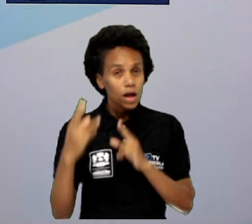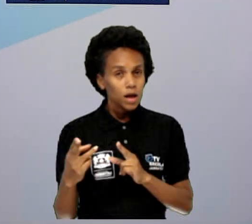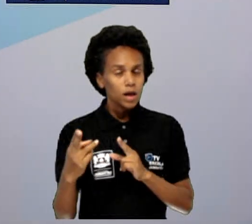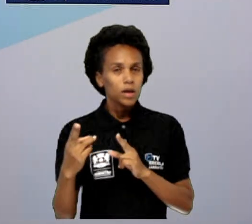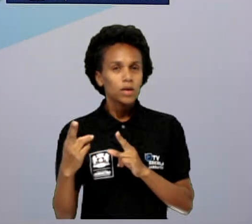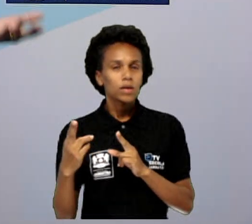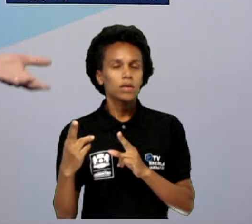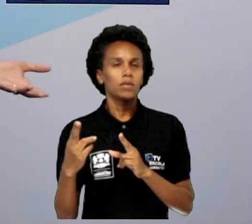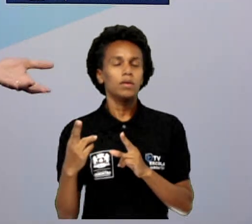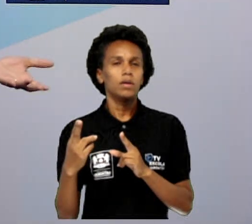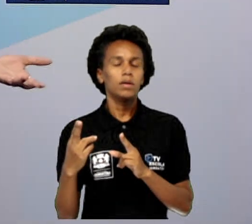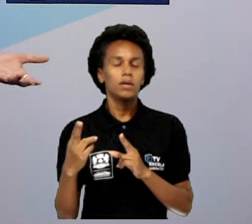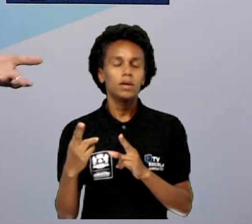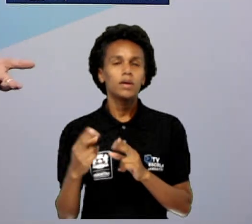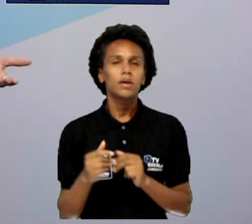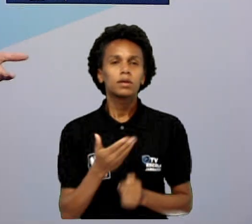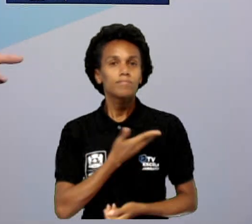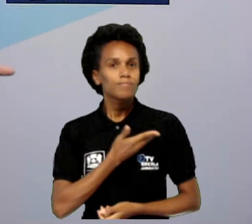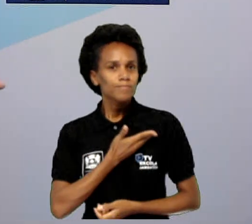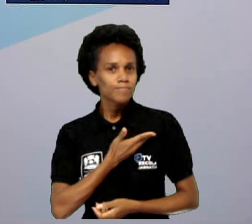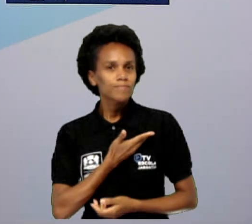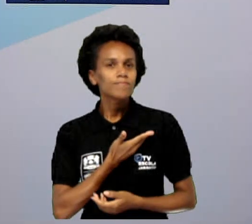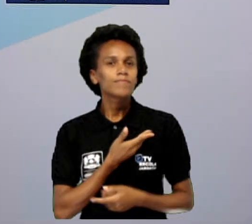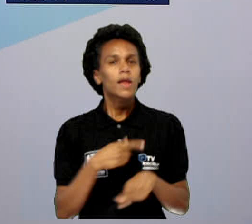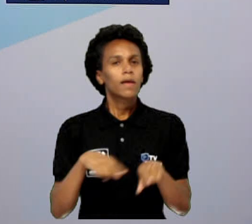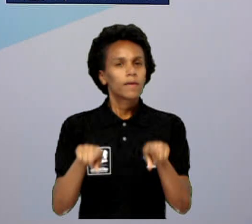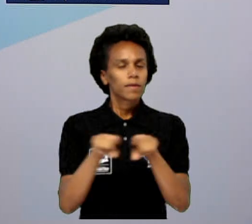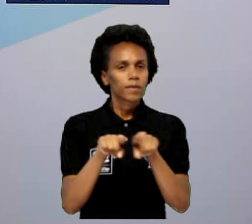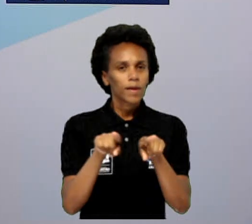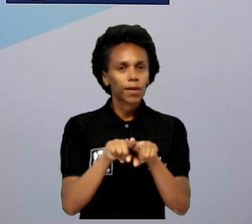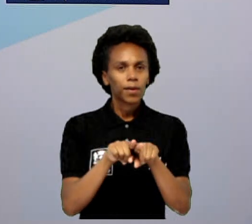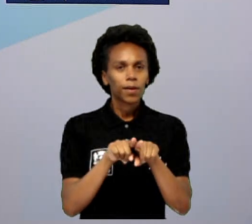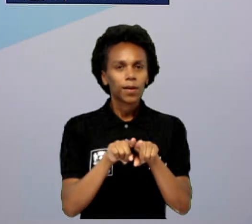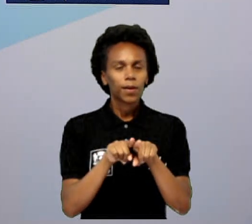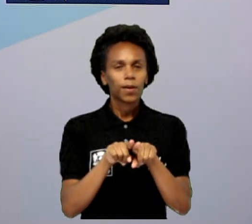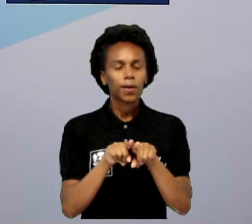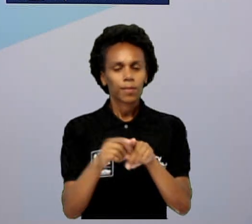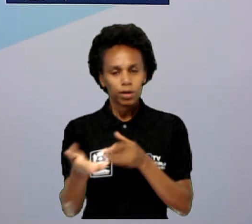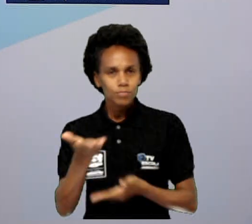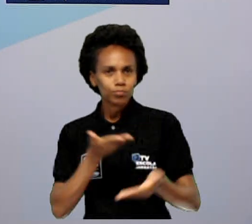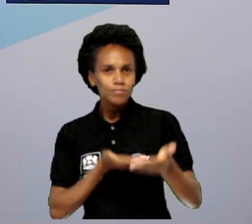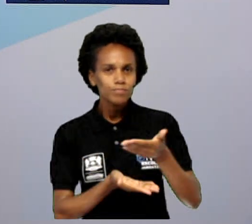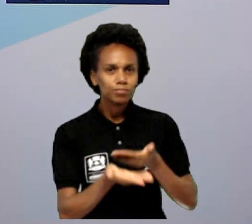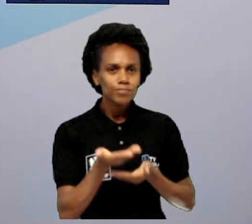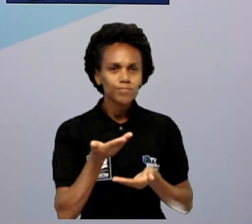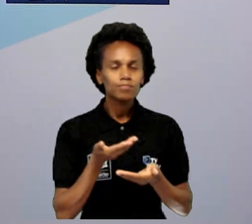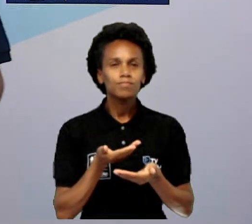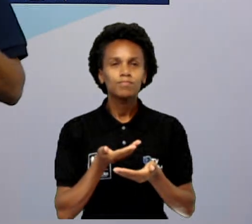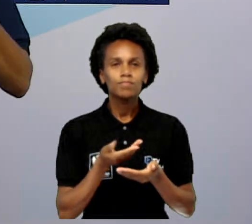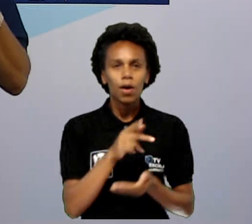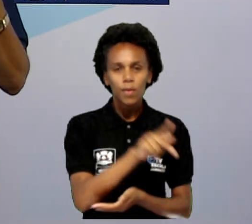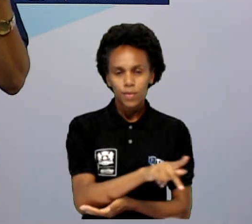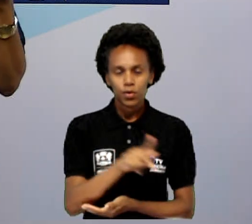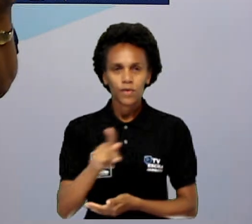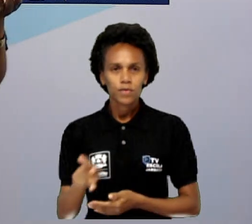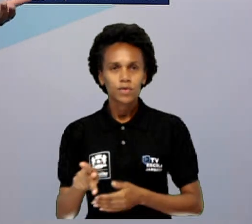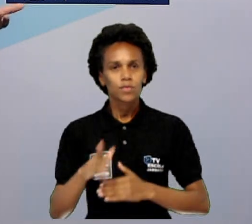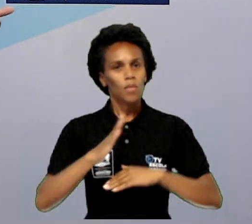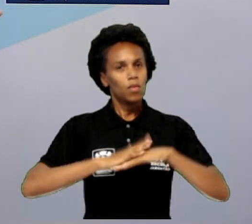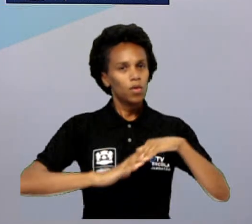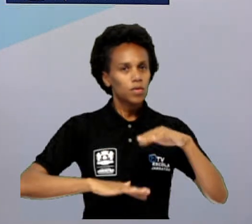com os professores, que são profissionais, né, da educação para ensinar. Os